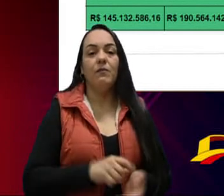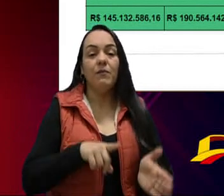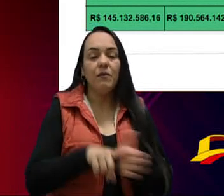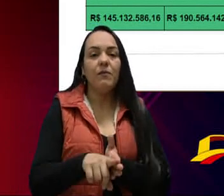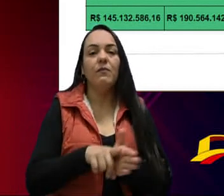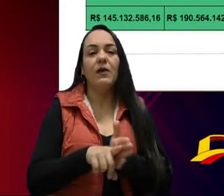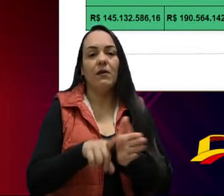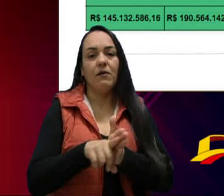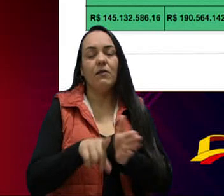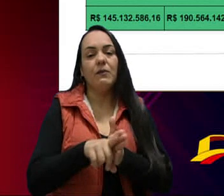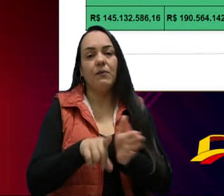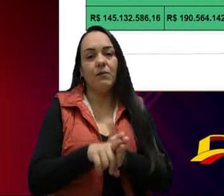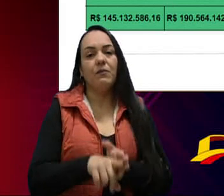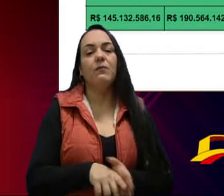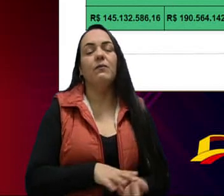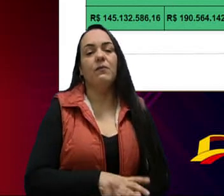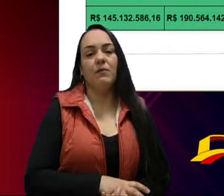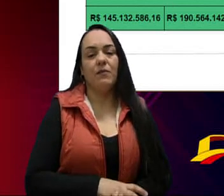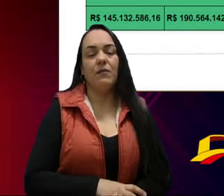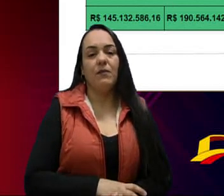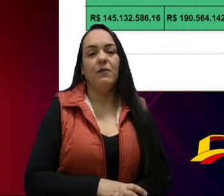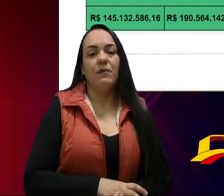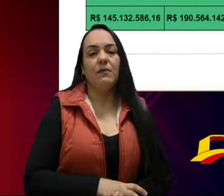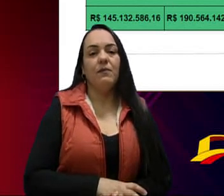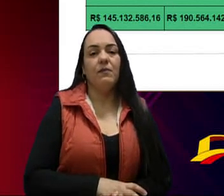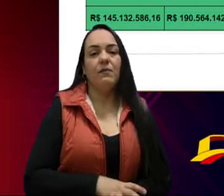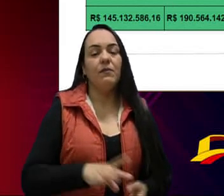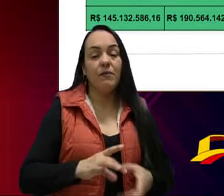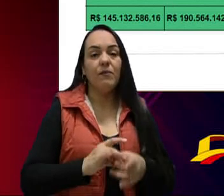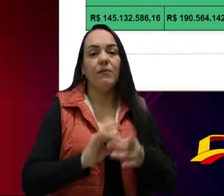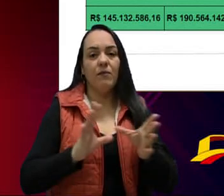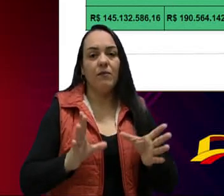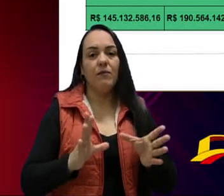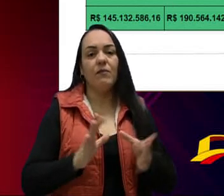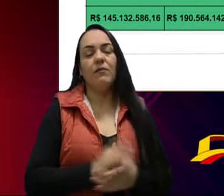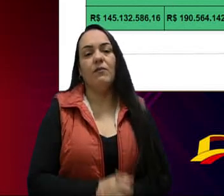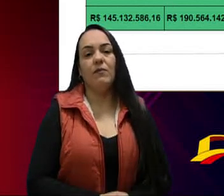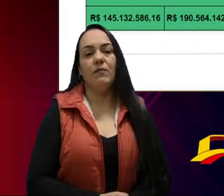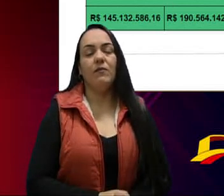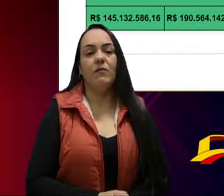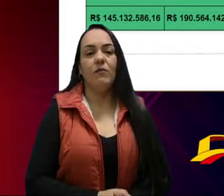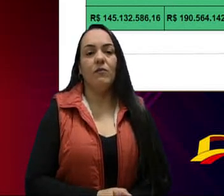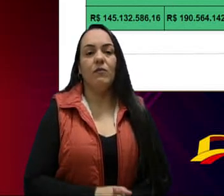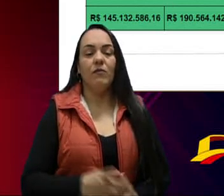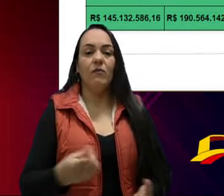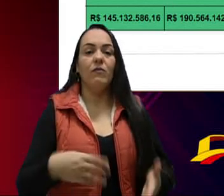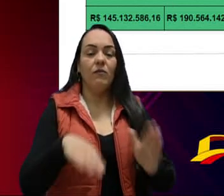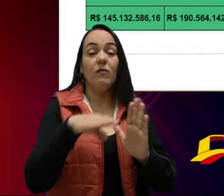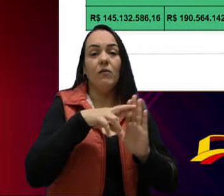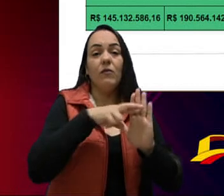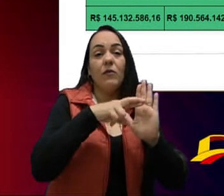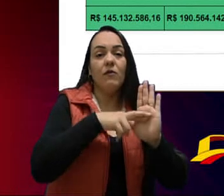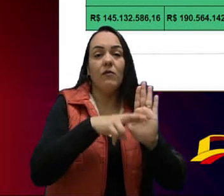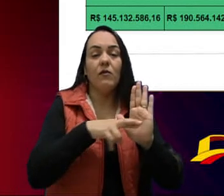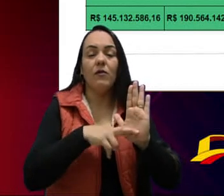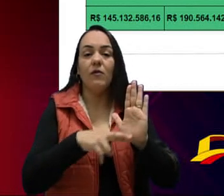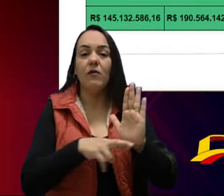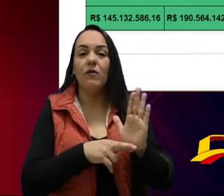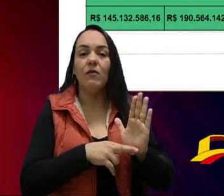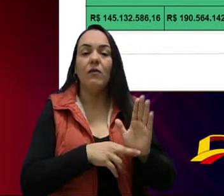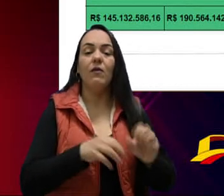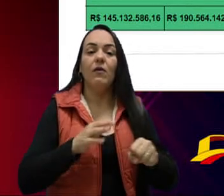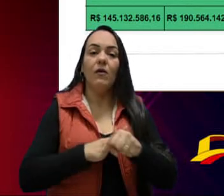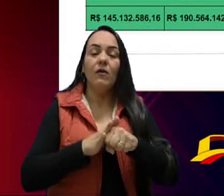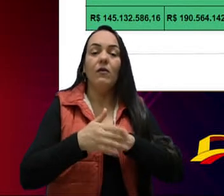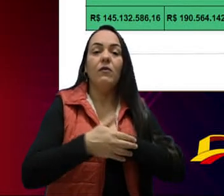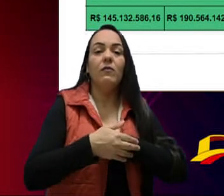porque eu acabei de ter uma pena eu vou deixar a senhora interromper e aí um desses recursos federais reservados do